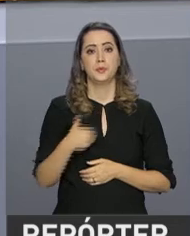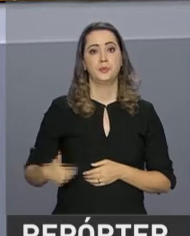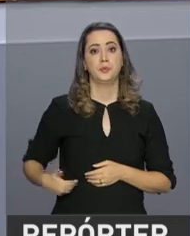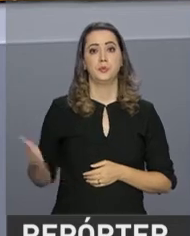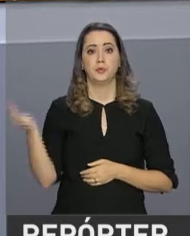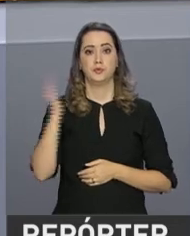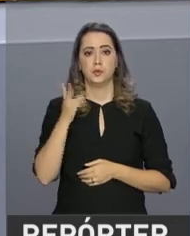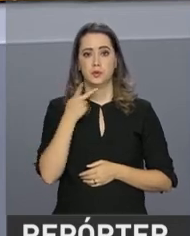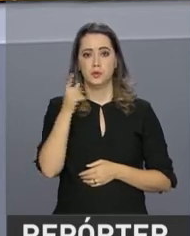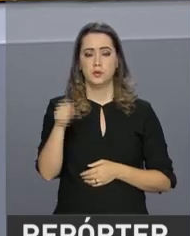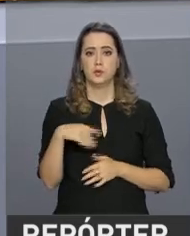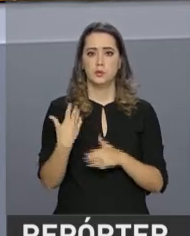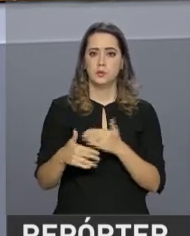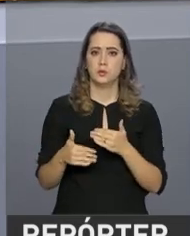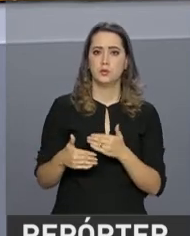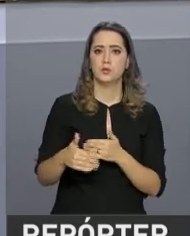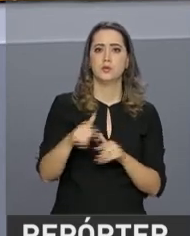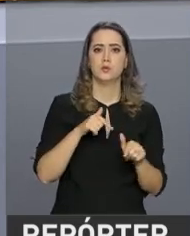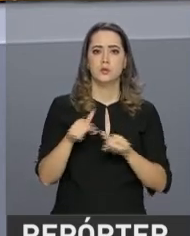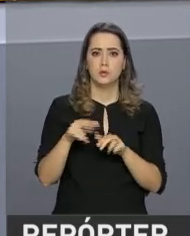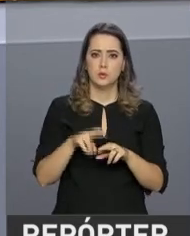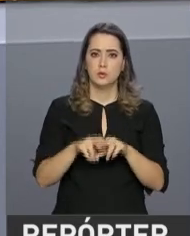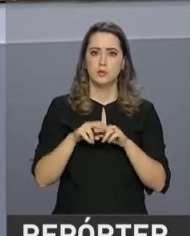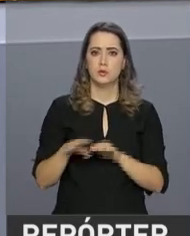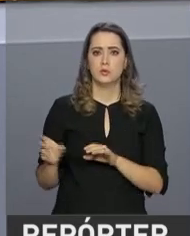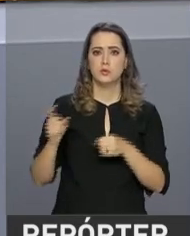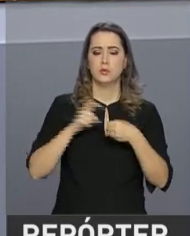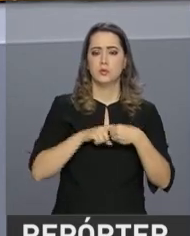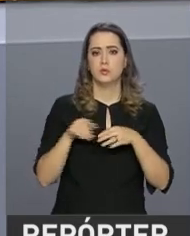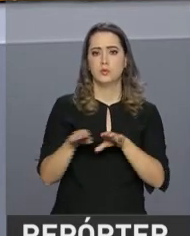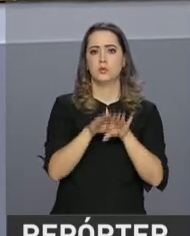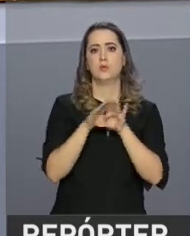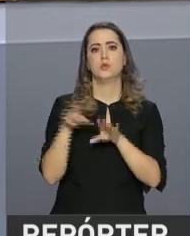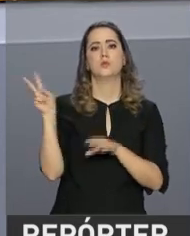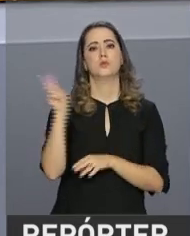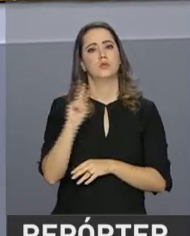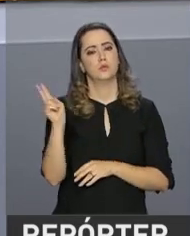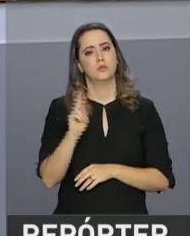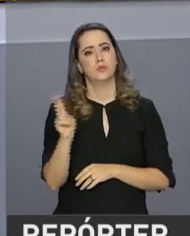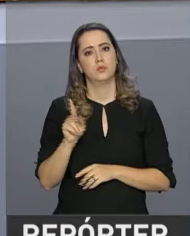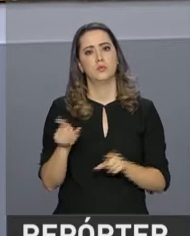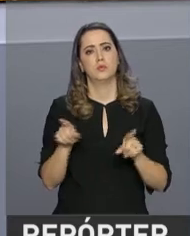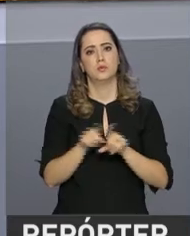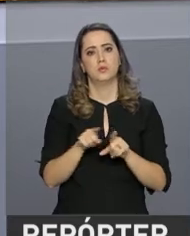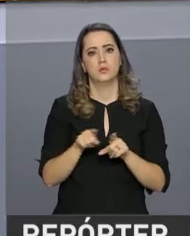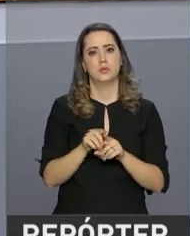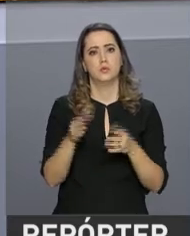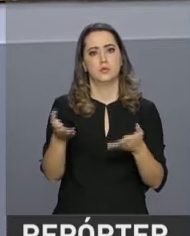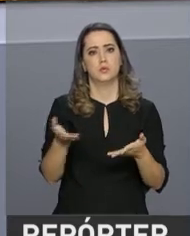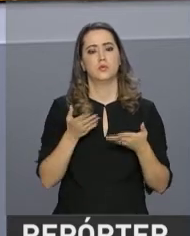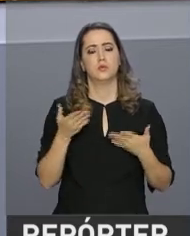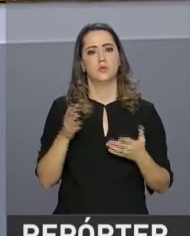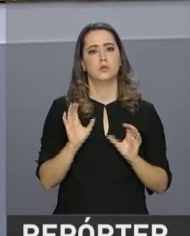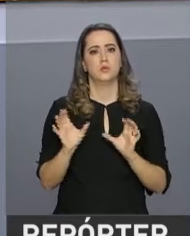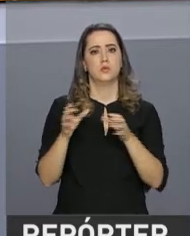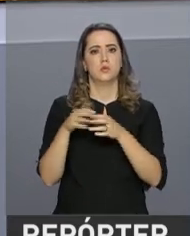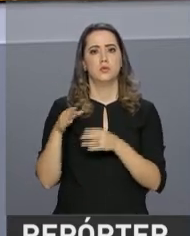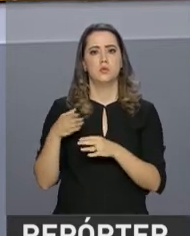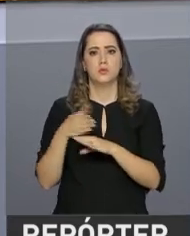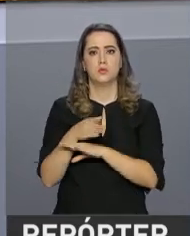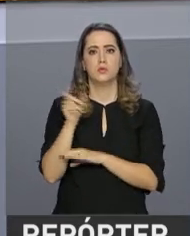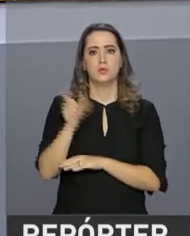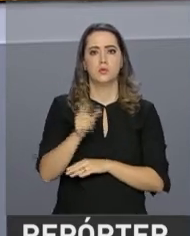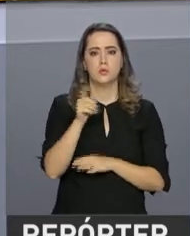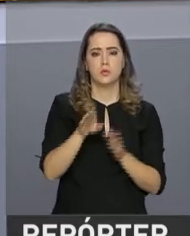o governo brasileiro ressalta que continuará atuando pelo restabelecimento da democracia na venezuela e também para acolher os imigrantes